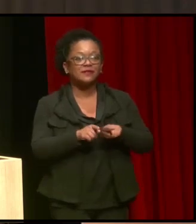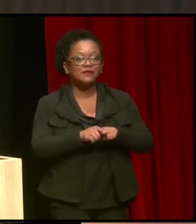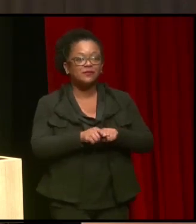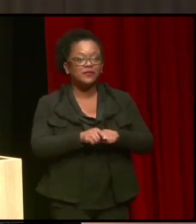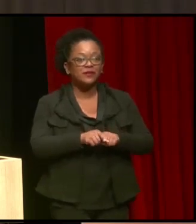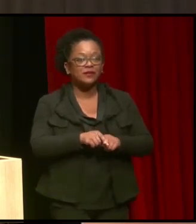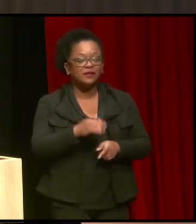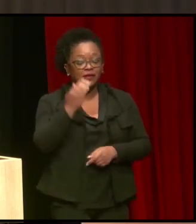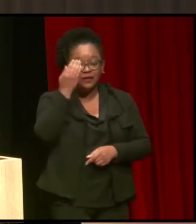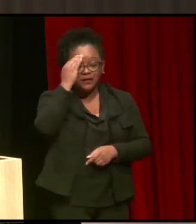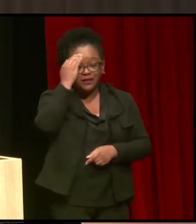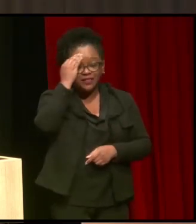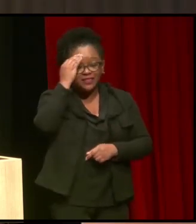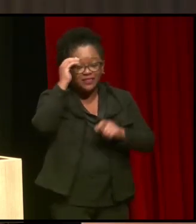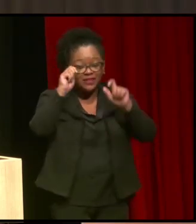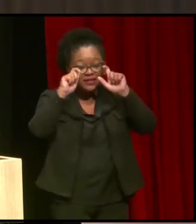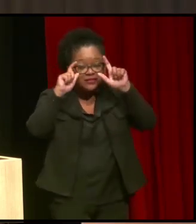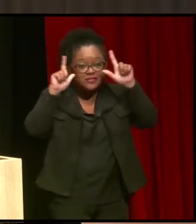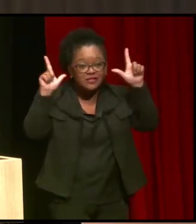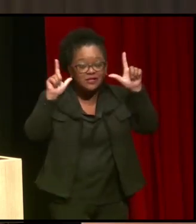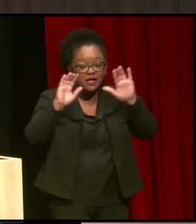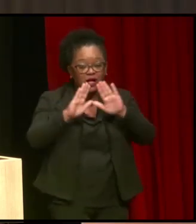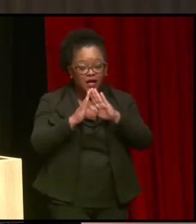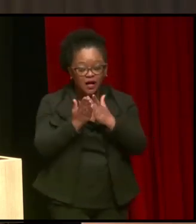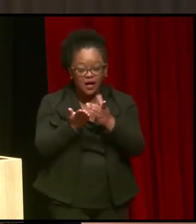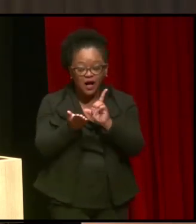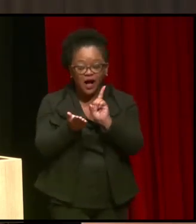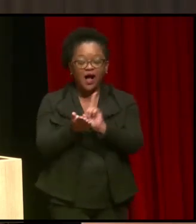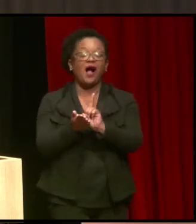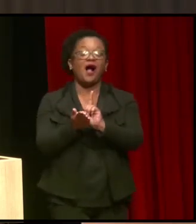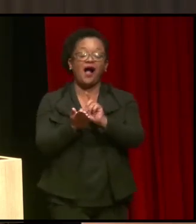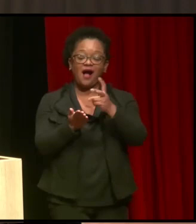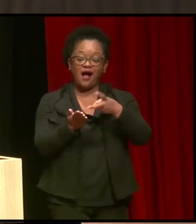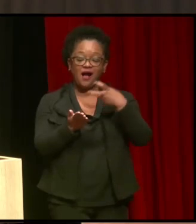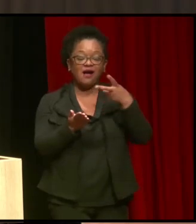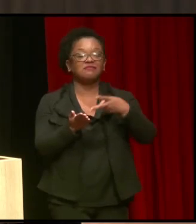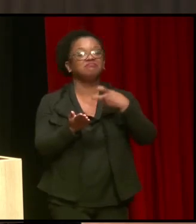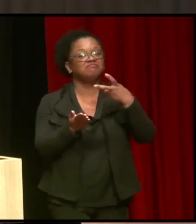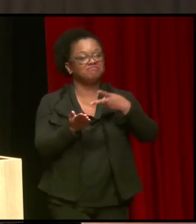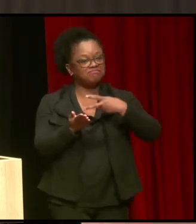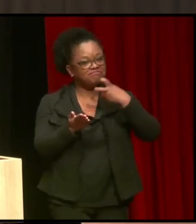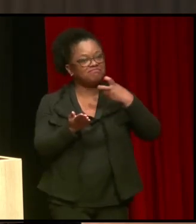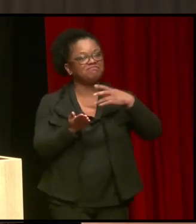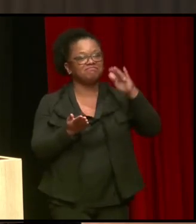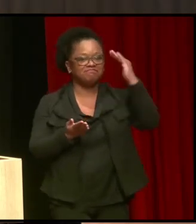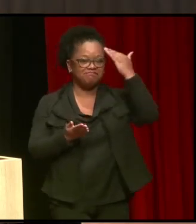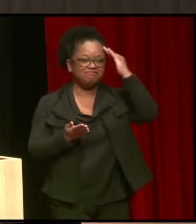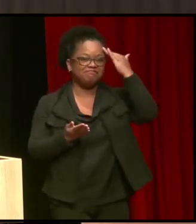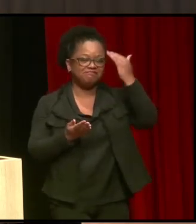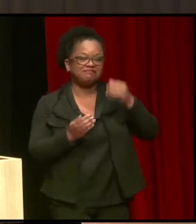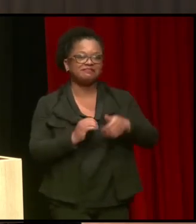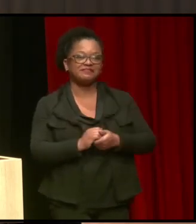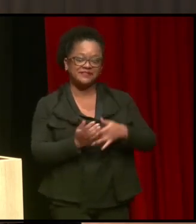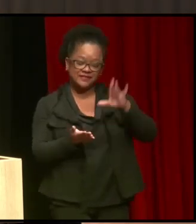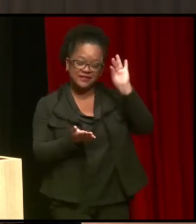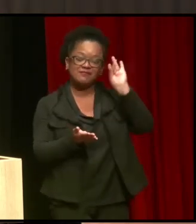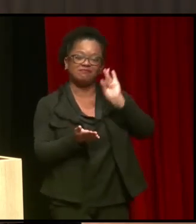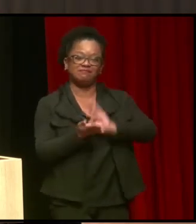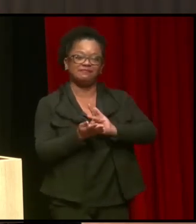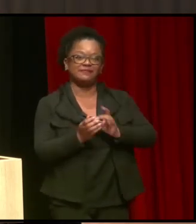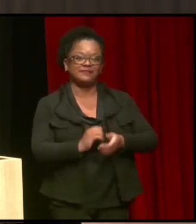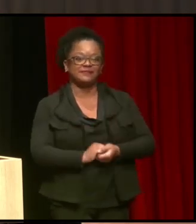seus ouvidos, a mente, o coração para outras coisas. É verdade isso que Jesus diz aqui.